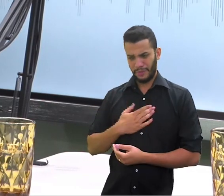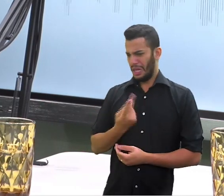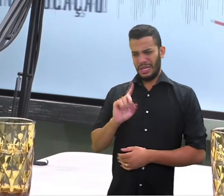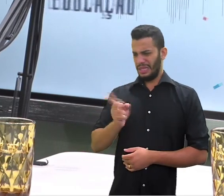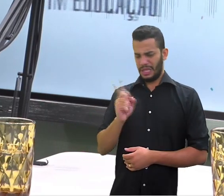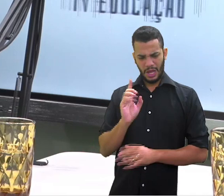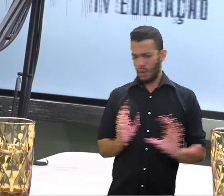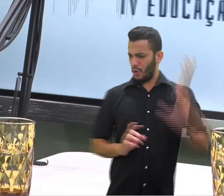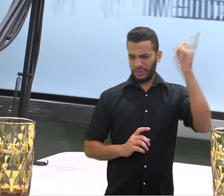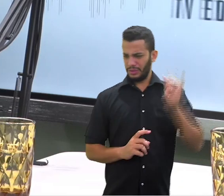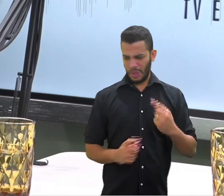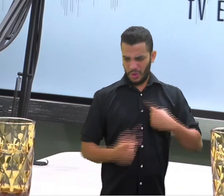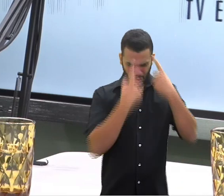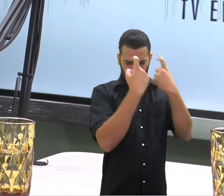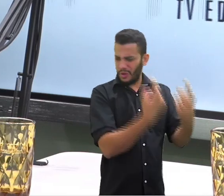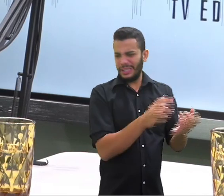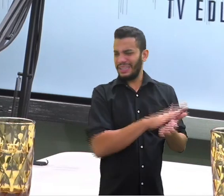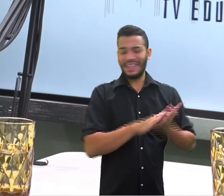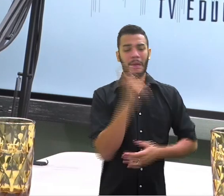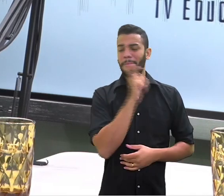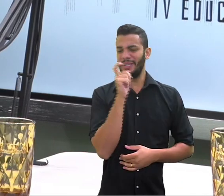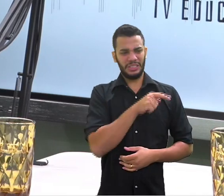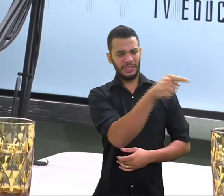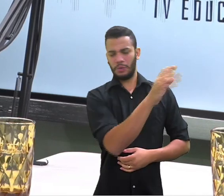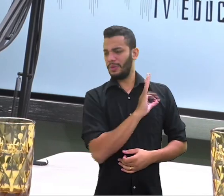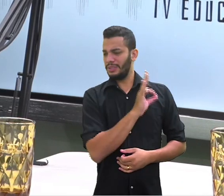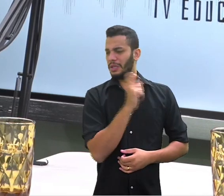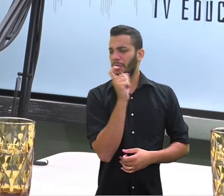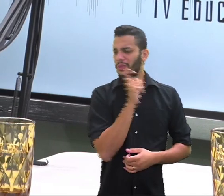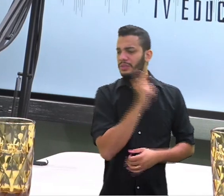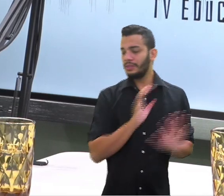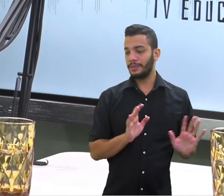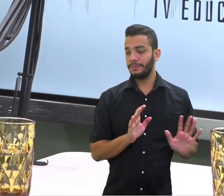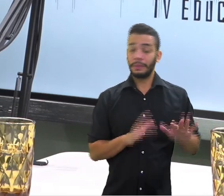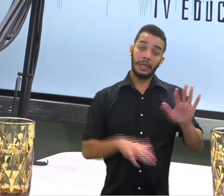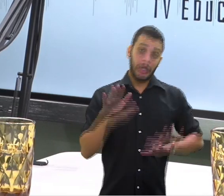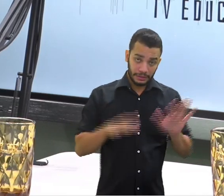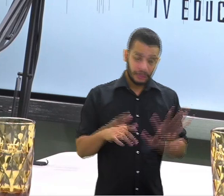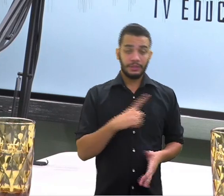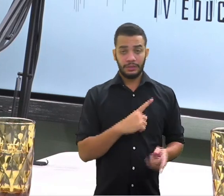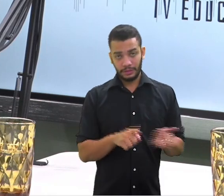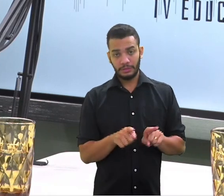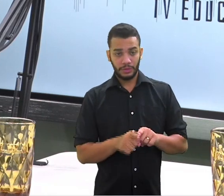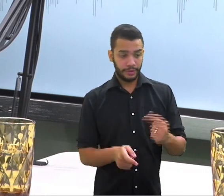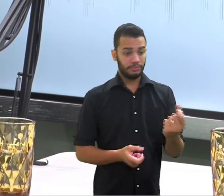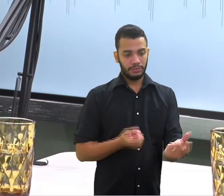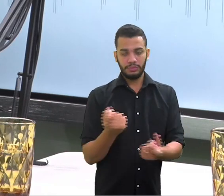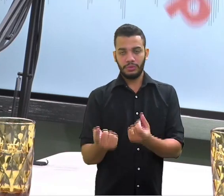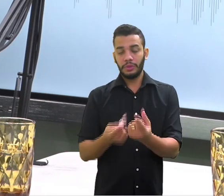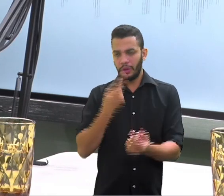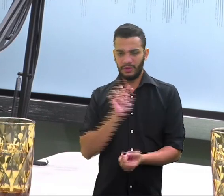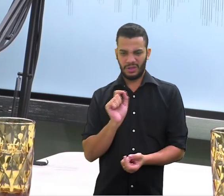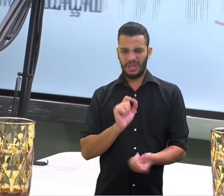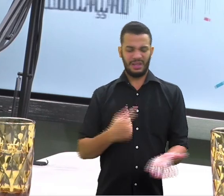vezes até por desconhecimento da lei, ela acha que não tem uma sanção por ser menor, e a escola também eu consigo manipular ou não